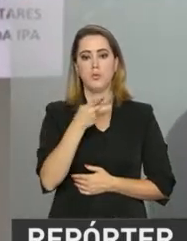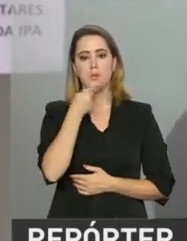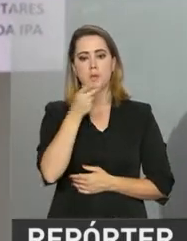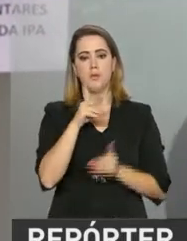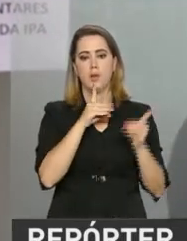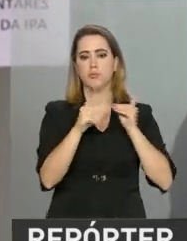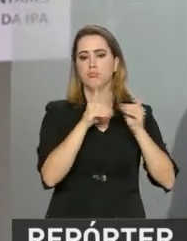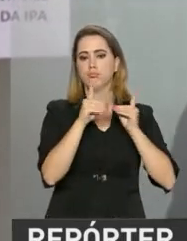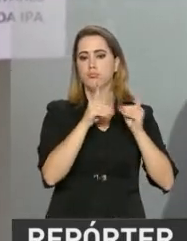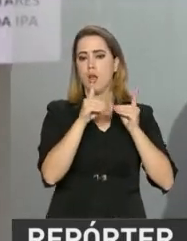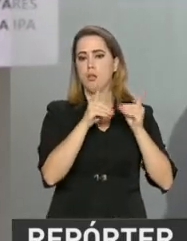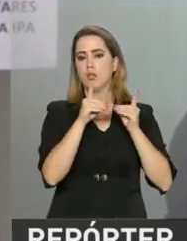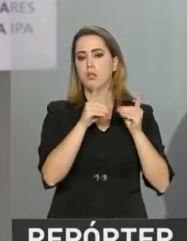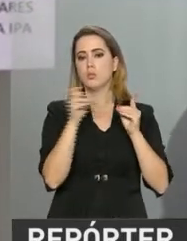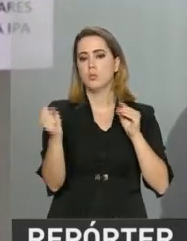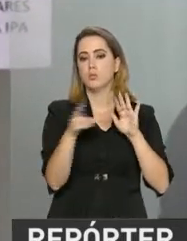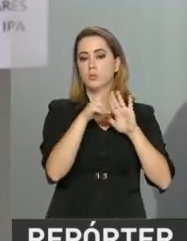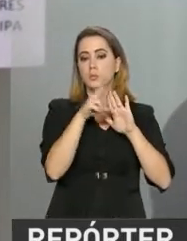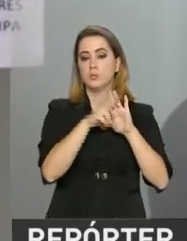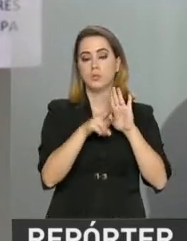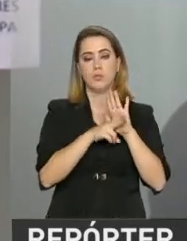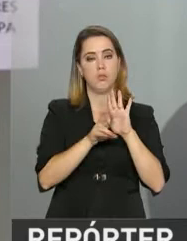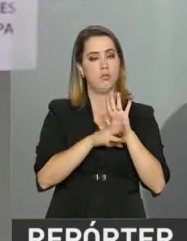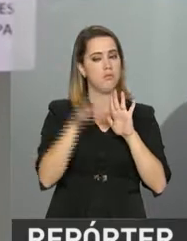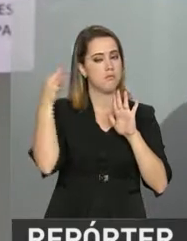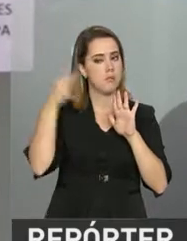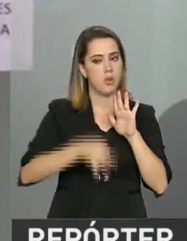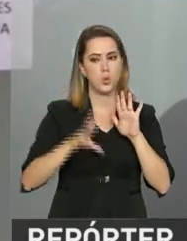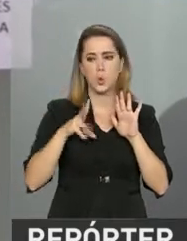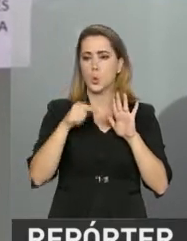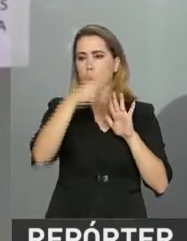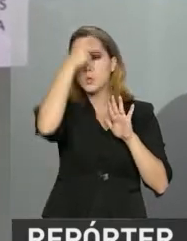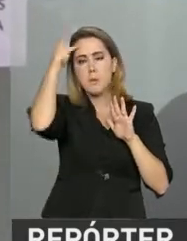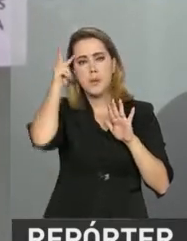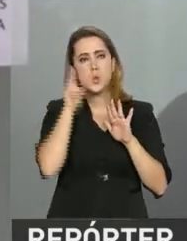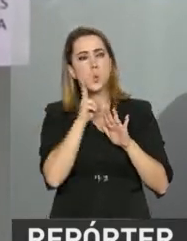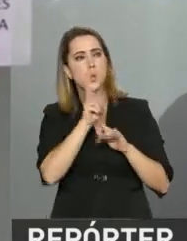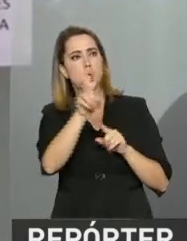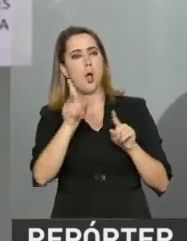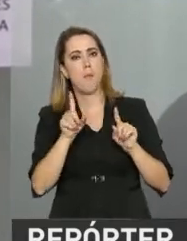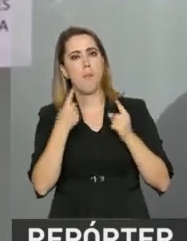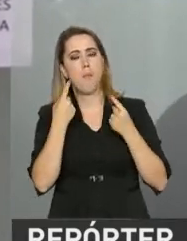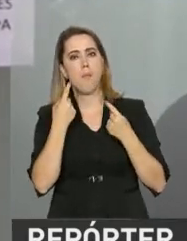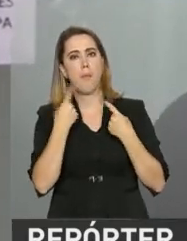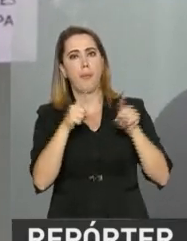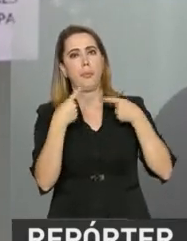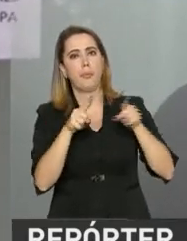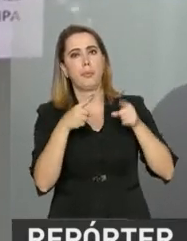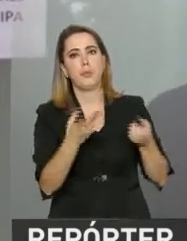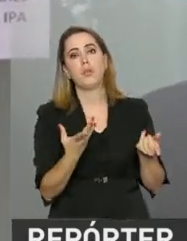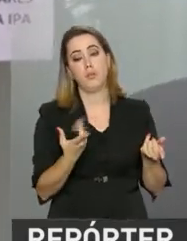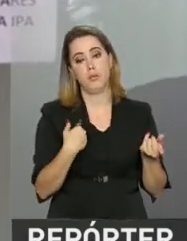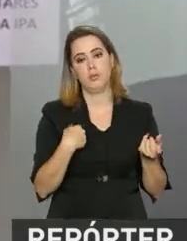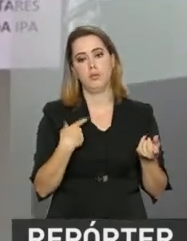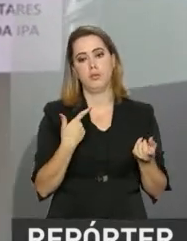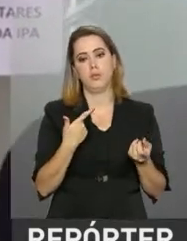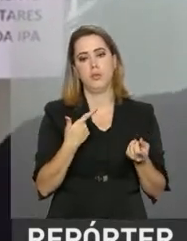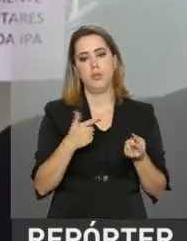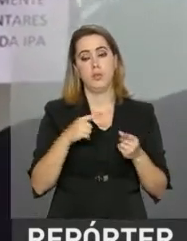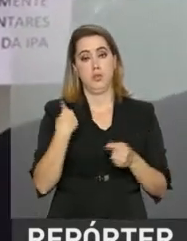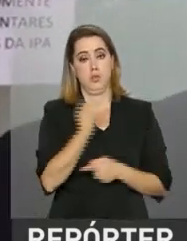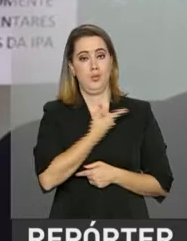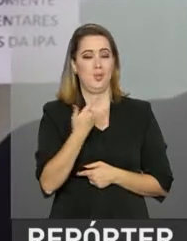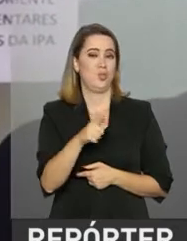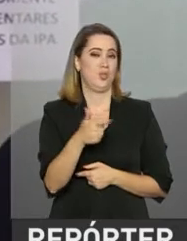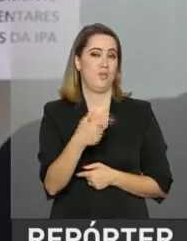reformas, imediatamente alguém faz todas as críticas superficiais possíveis às reformas. Não tivéssemos feito a